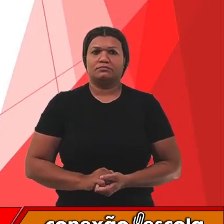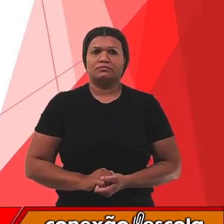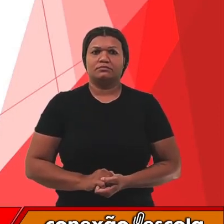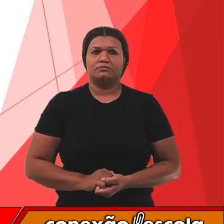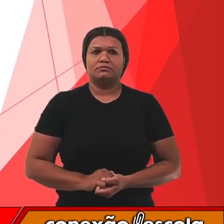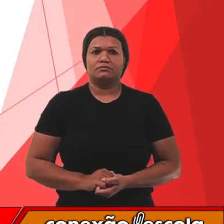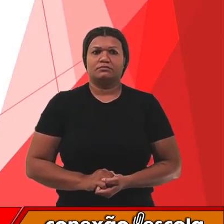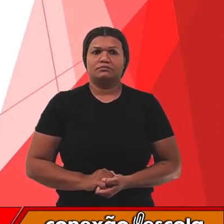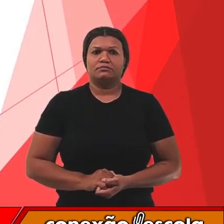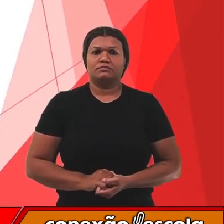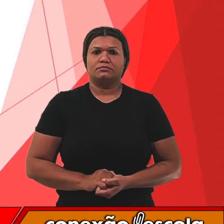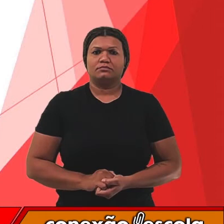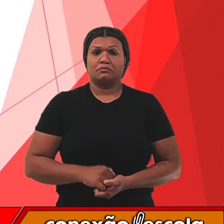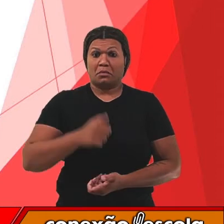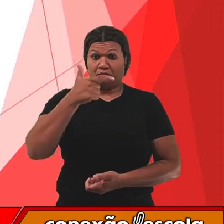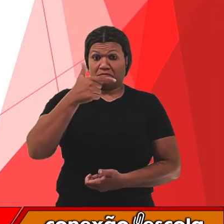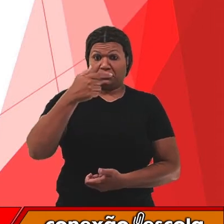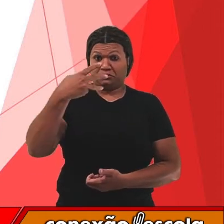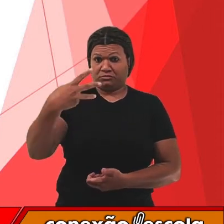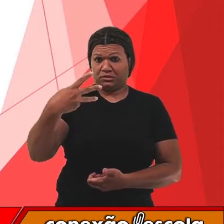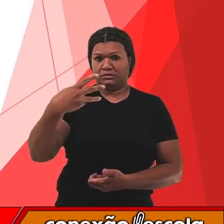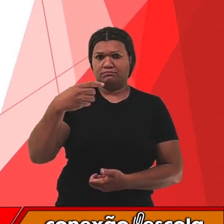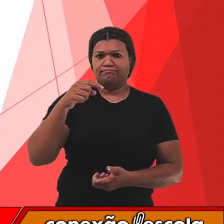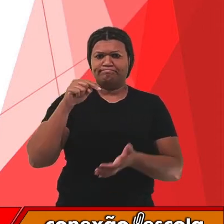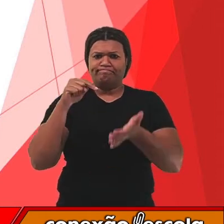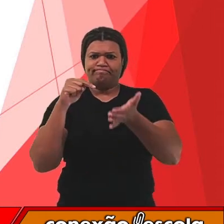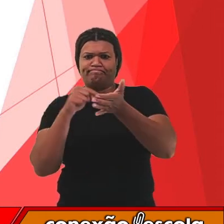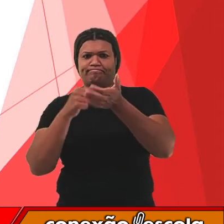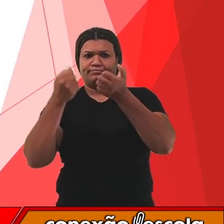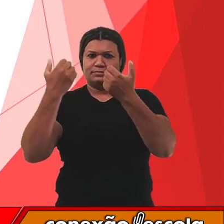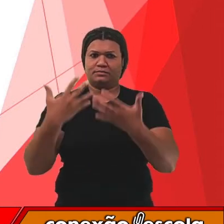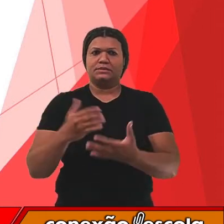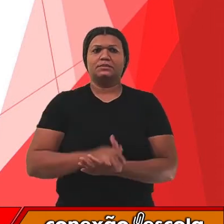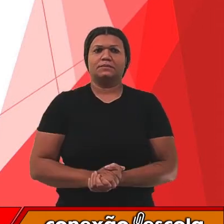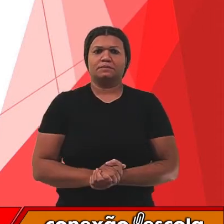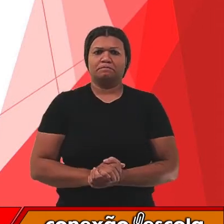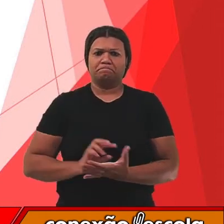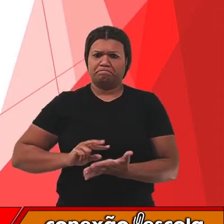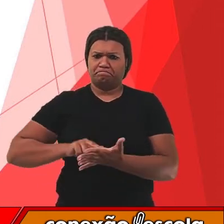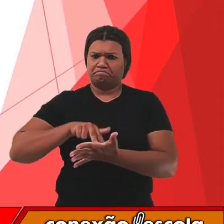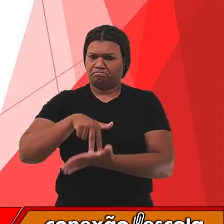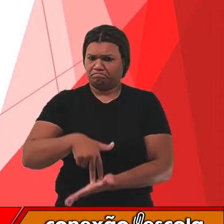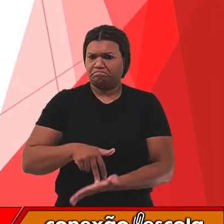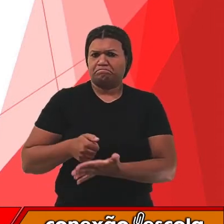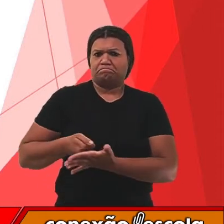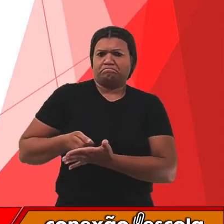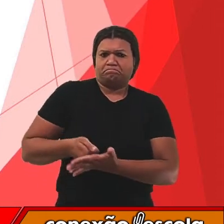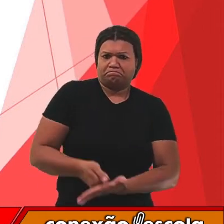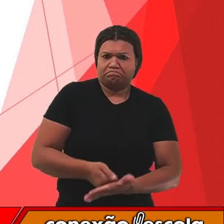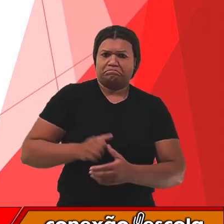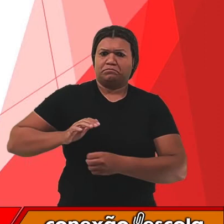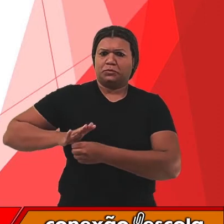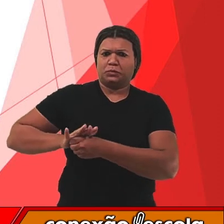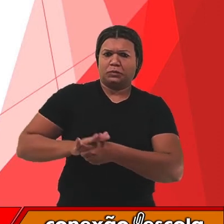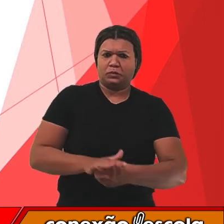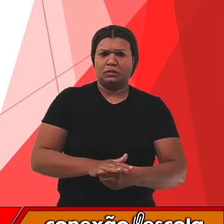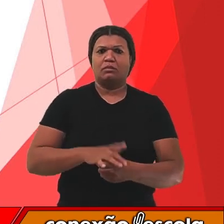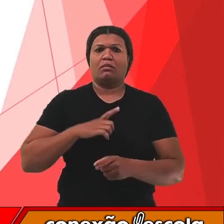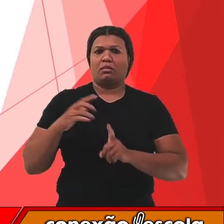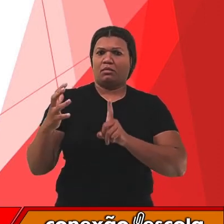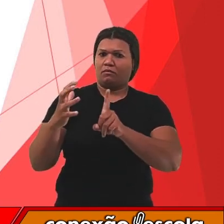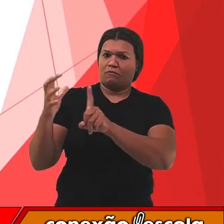O 23º ponto diz: a resistência à opressão é a consequência dos outros direitos do